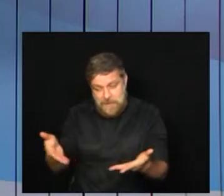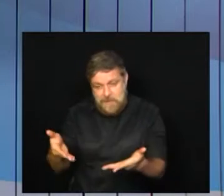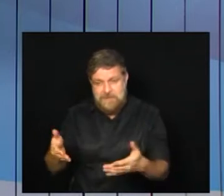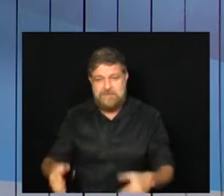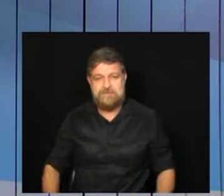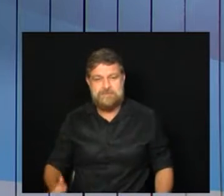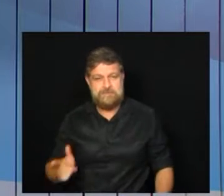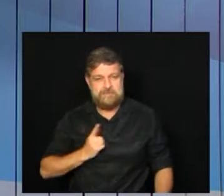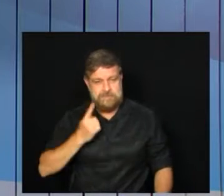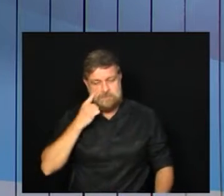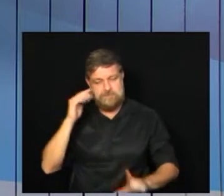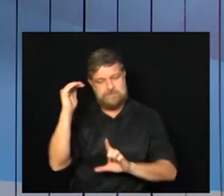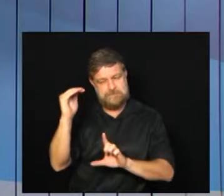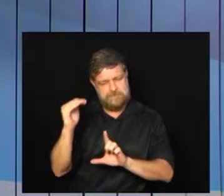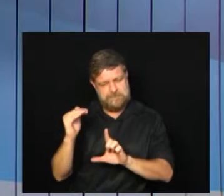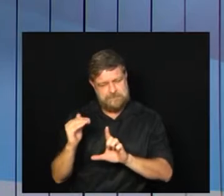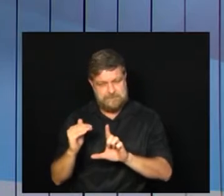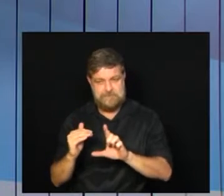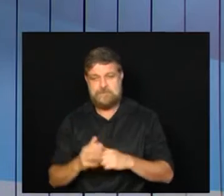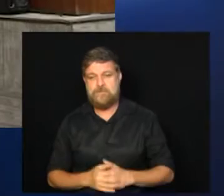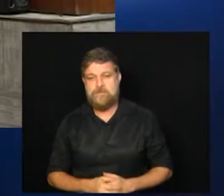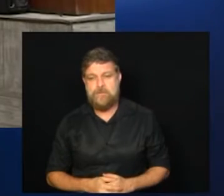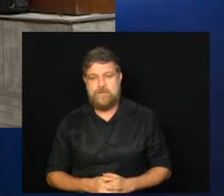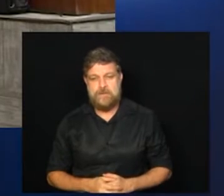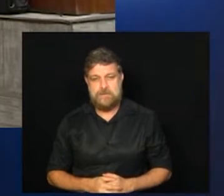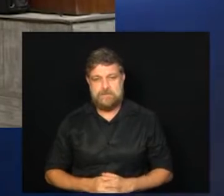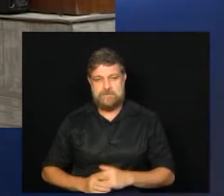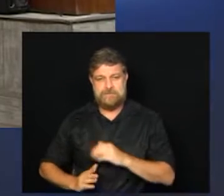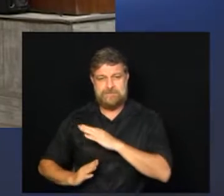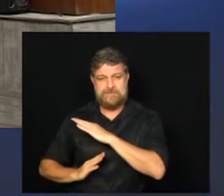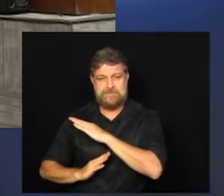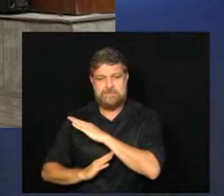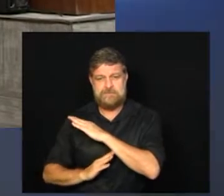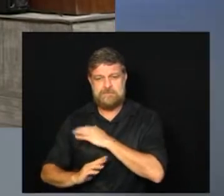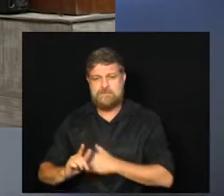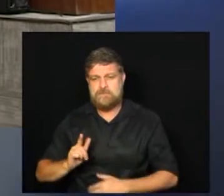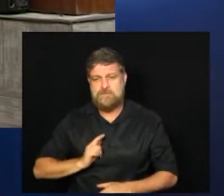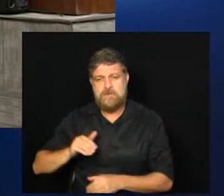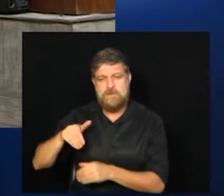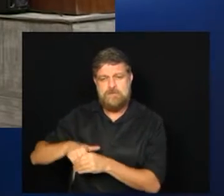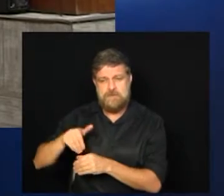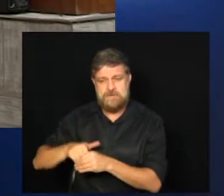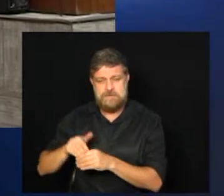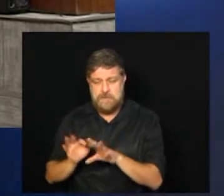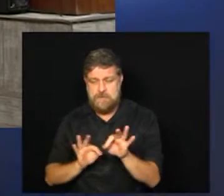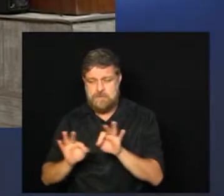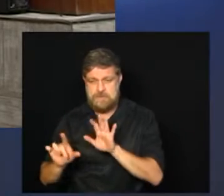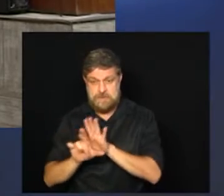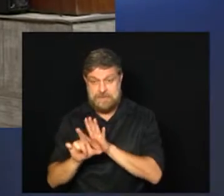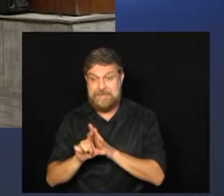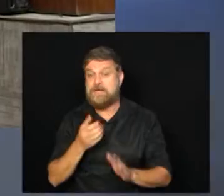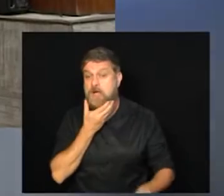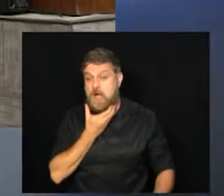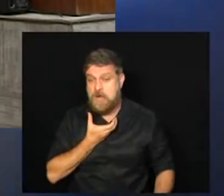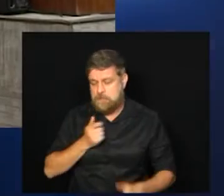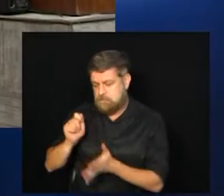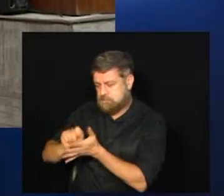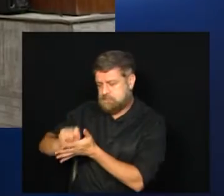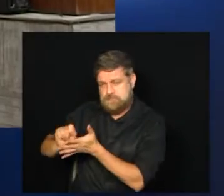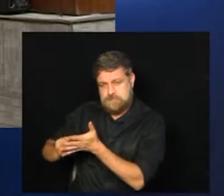Confira agora os destaques de hoje. Câmara aprova em primeira votação o projeto de lei do vereador Carmo Luiz, que cria